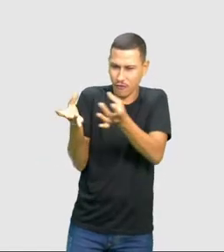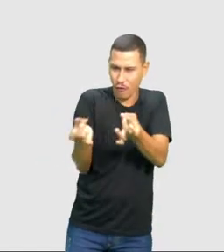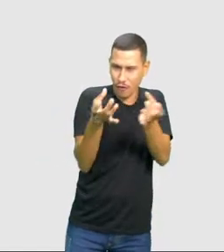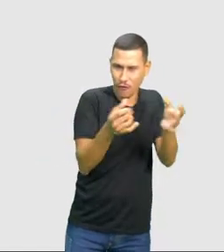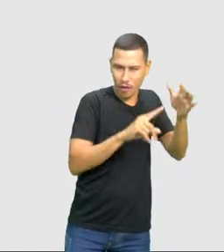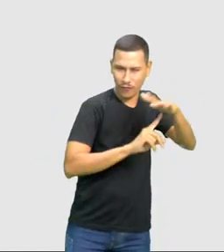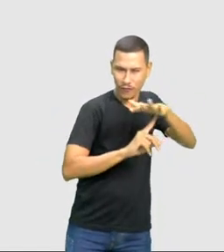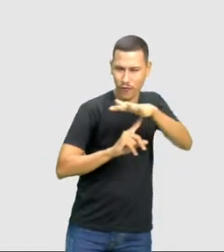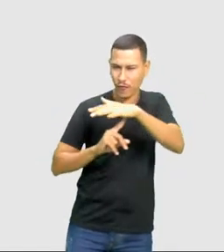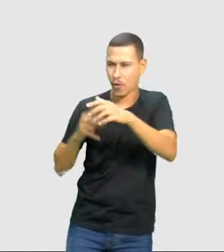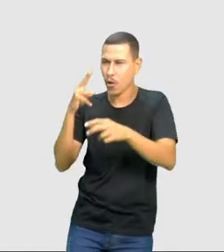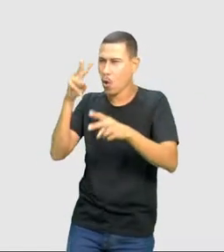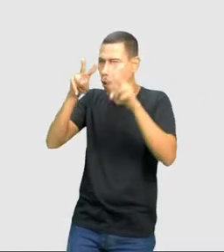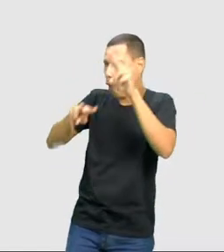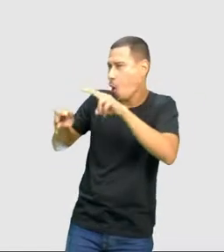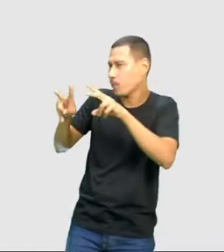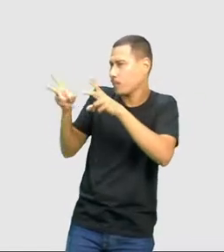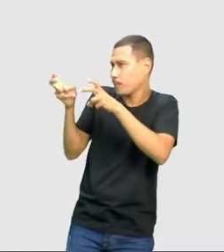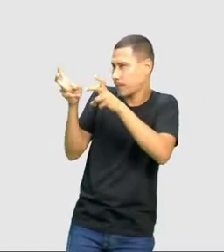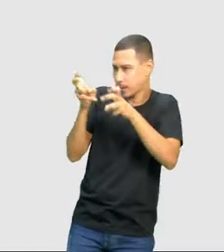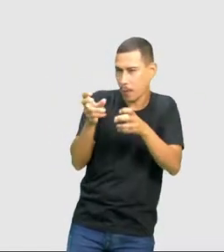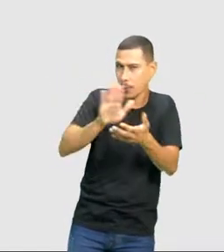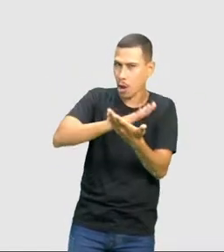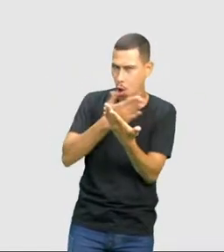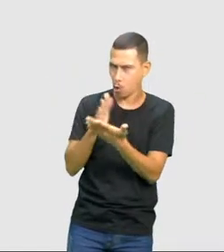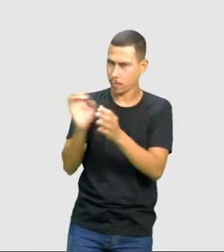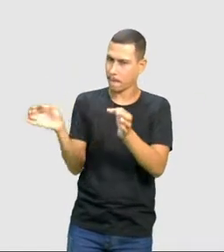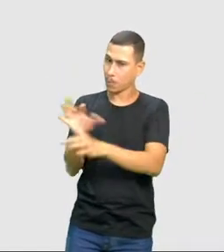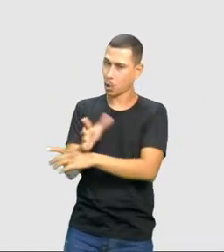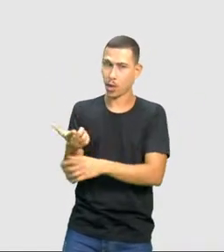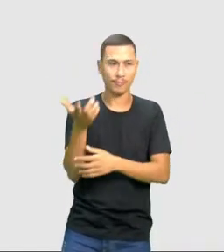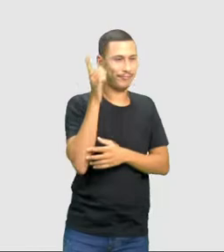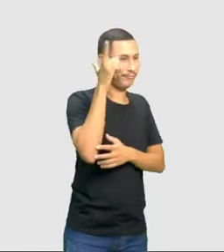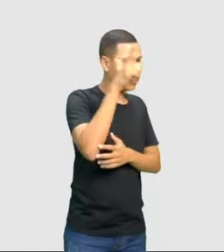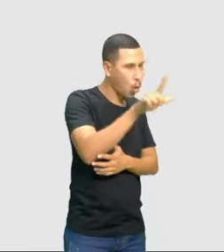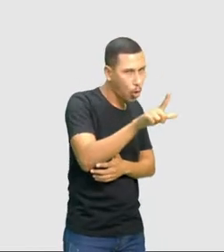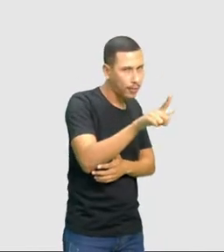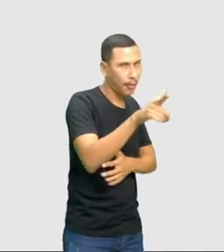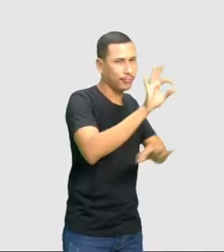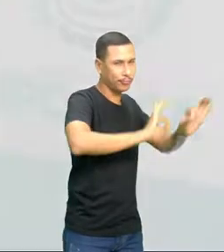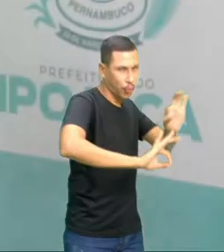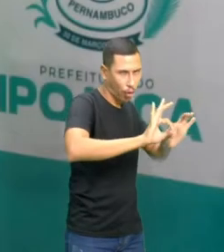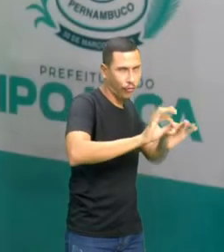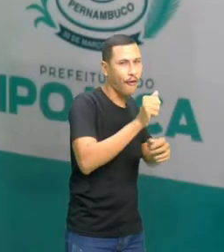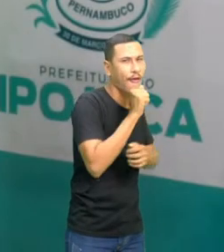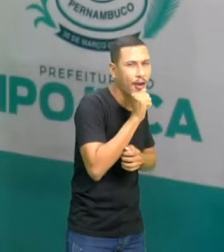Observem aqui que ele já tem algumas prontas e aqui ele está montando uma nova pulseira.